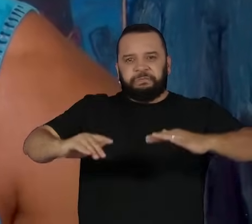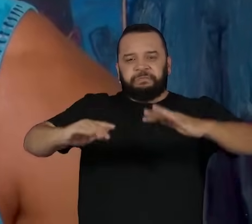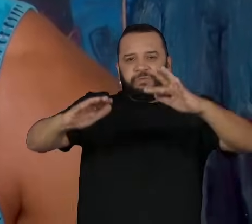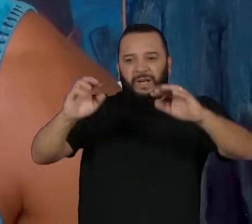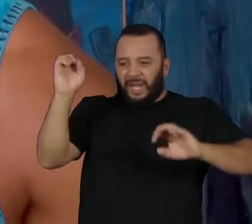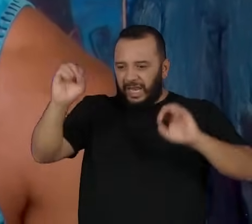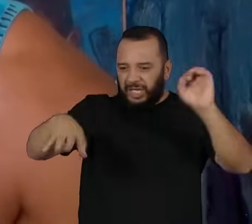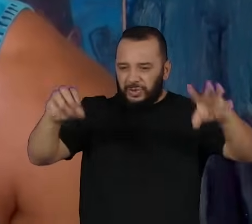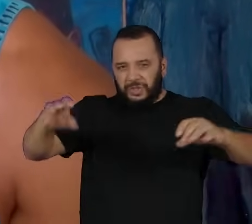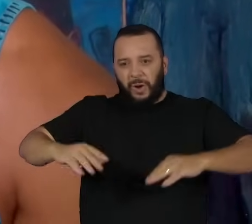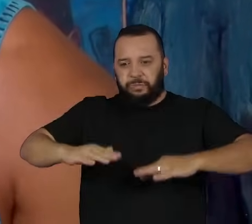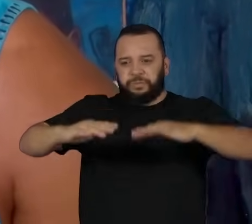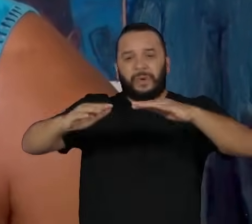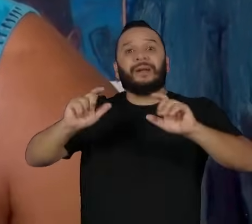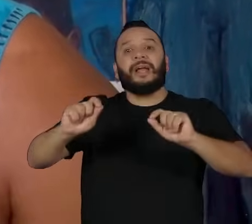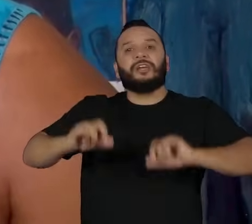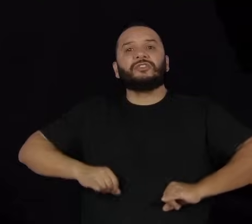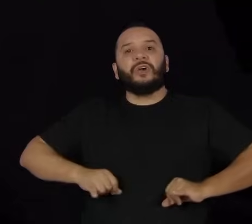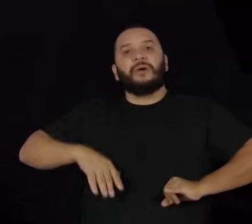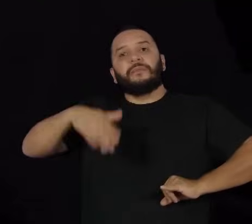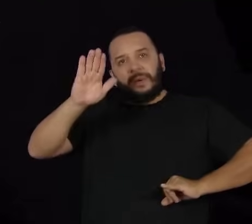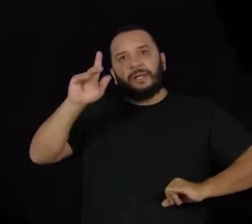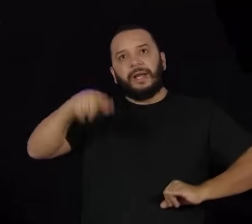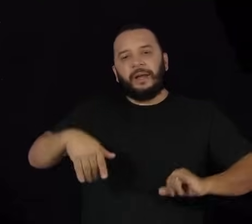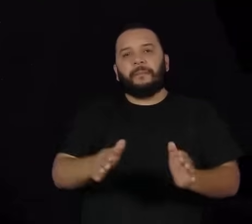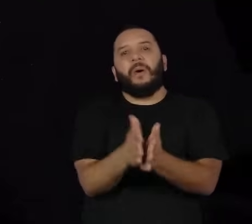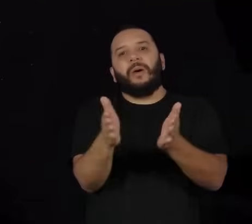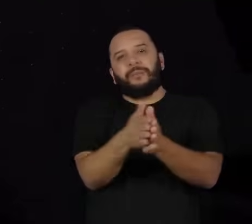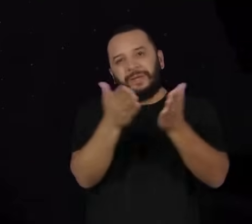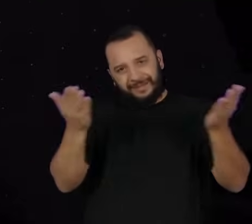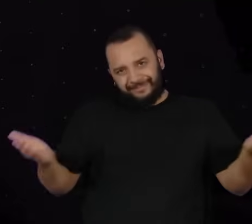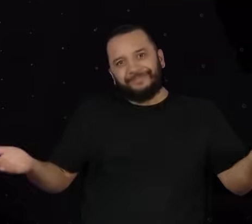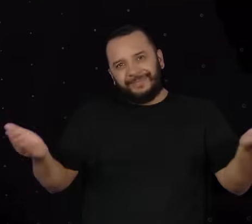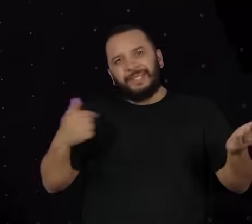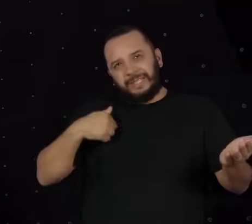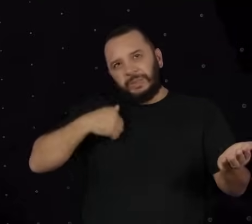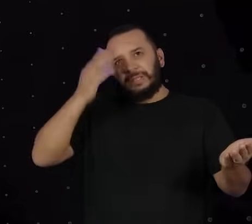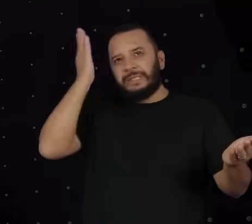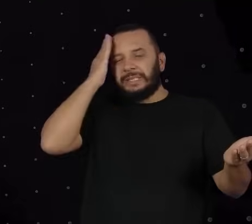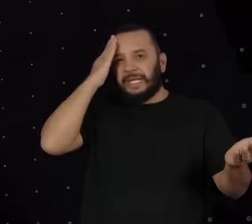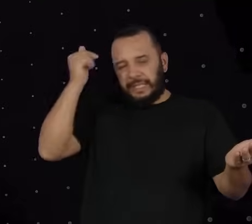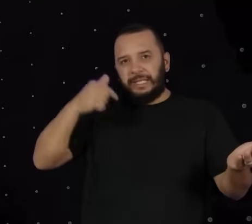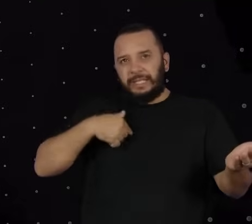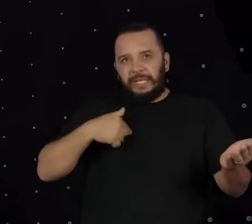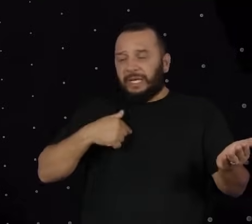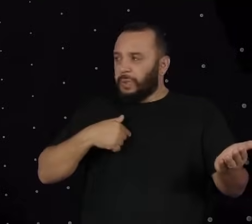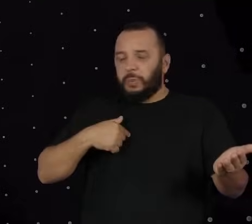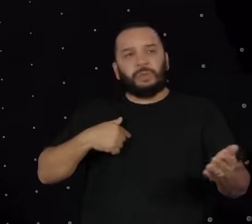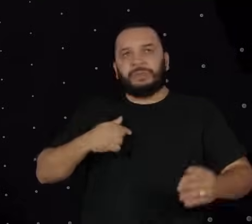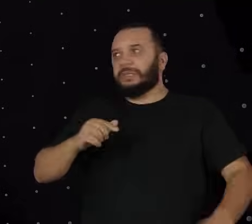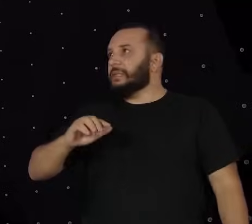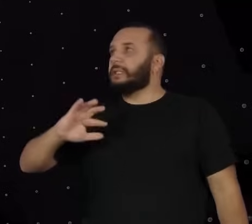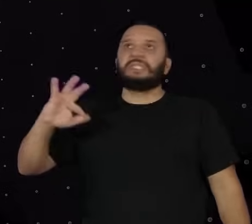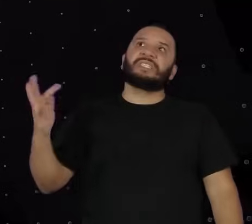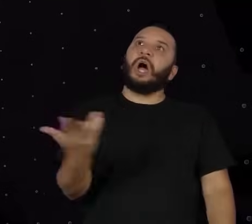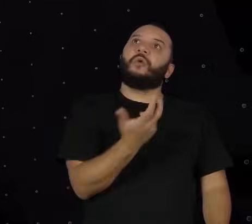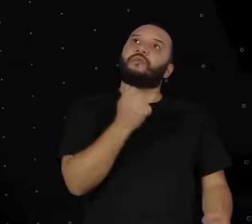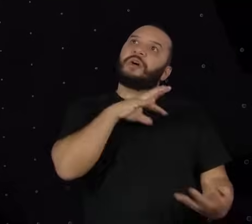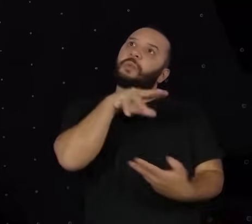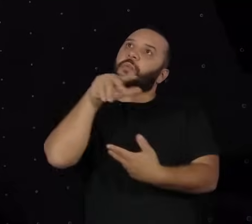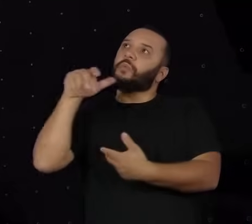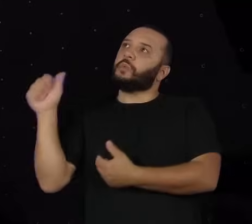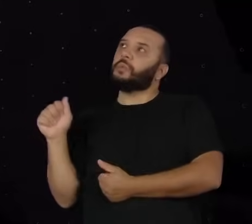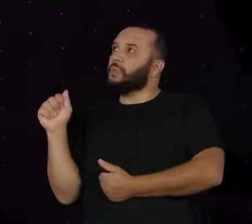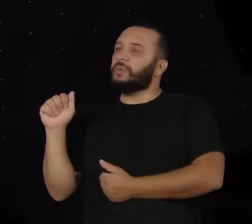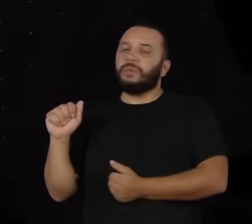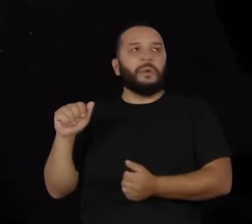maior impacto são essas áreas de vulnerabilidade, né? Eu sei do impacto, eu sei que eu não estou salvando o mundo, que eu não estou resolvendo todos os